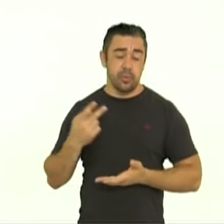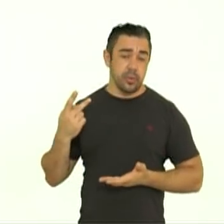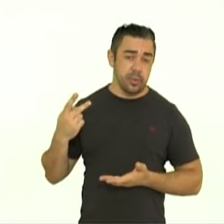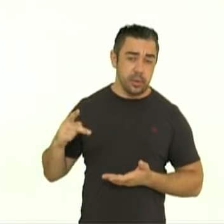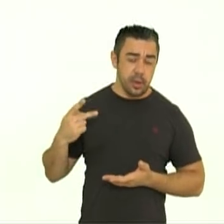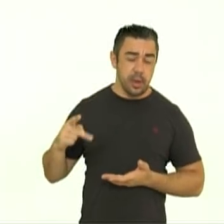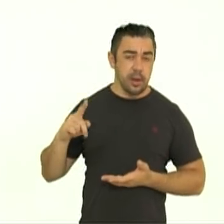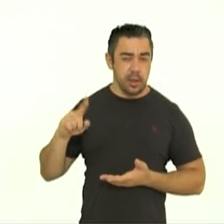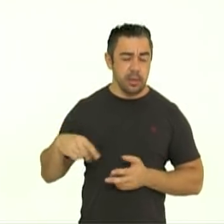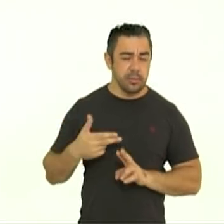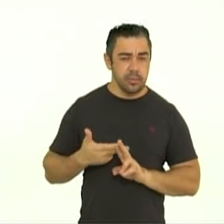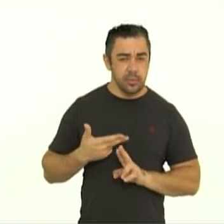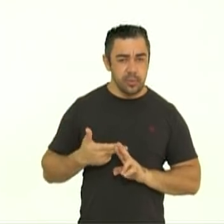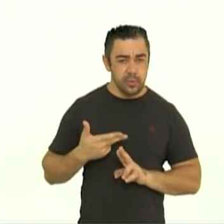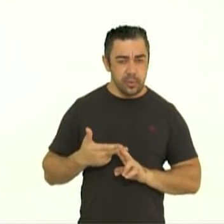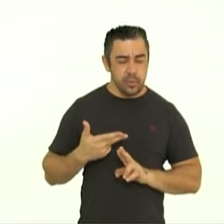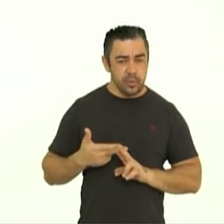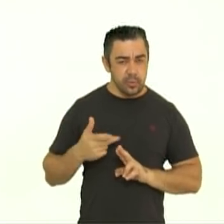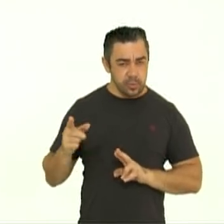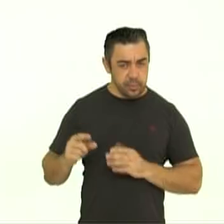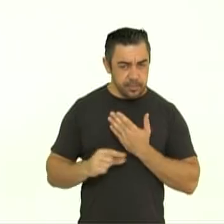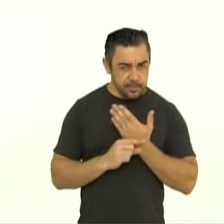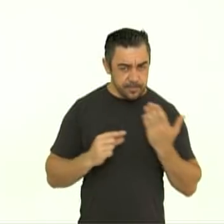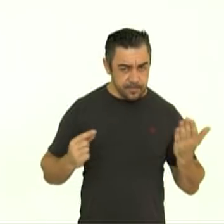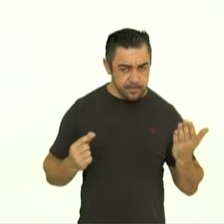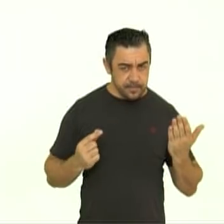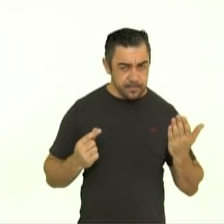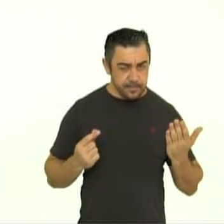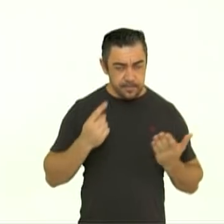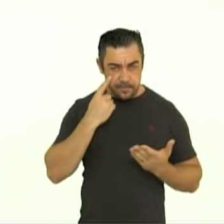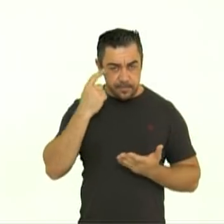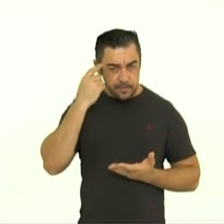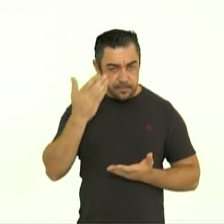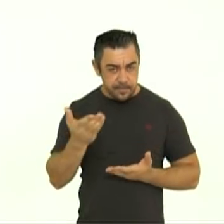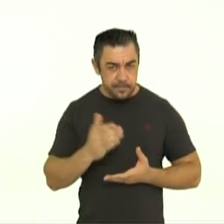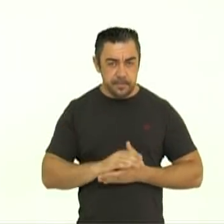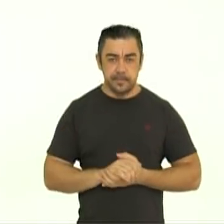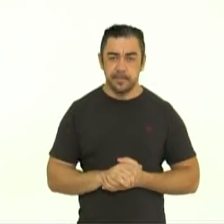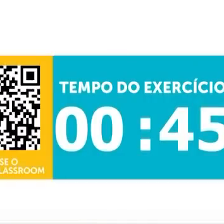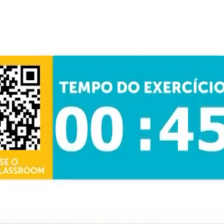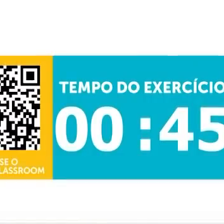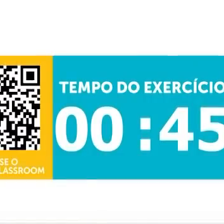argumentos utilizados pela autora. Vamos pensar?